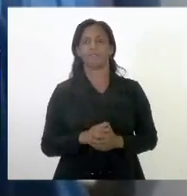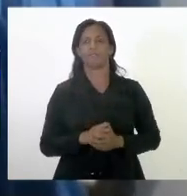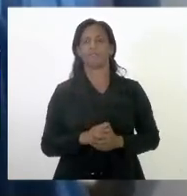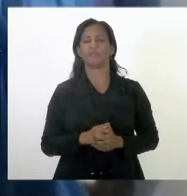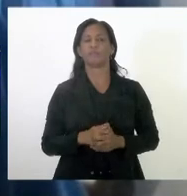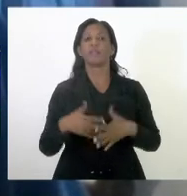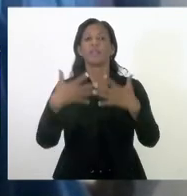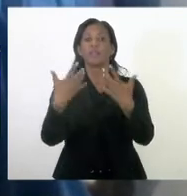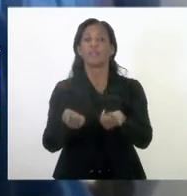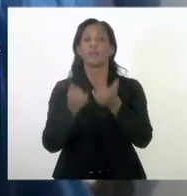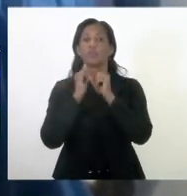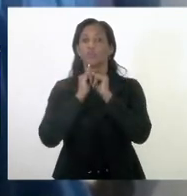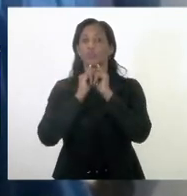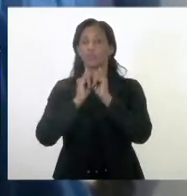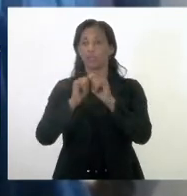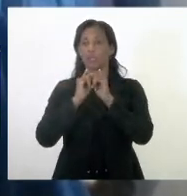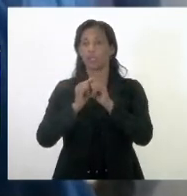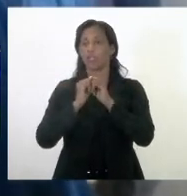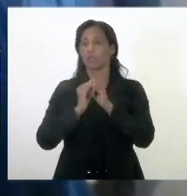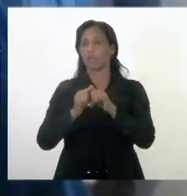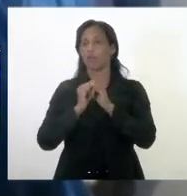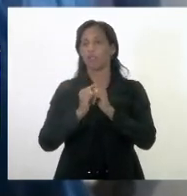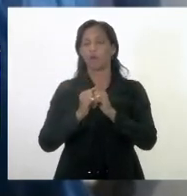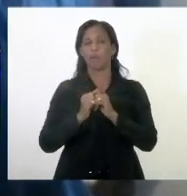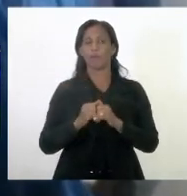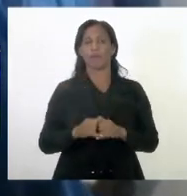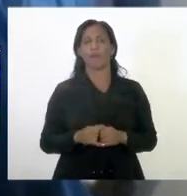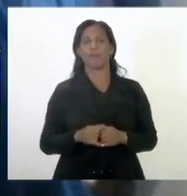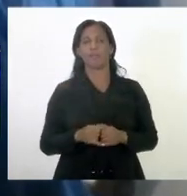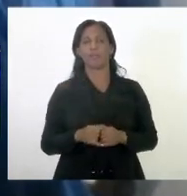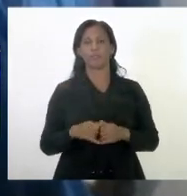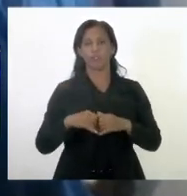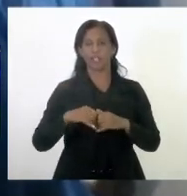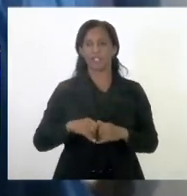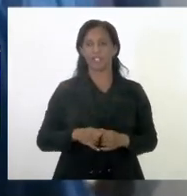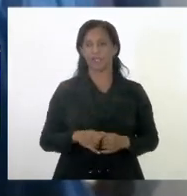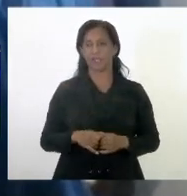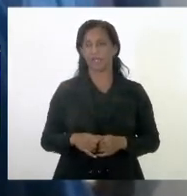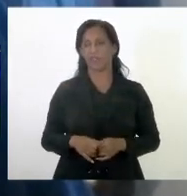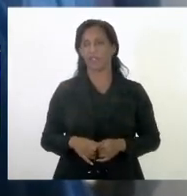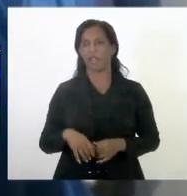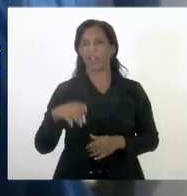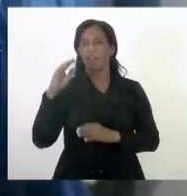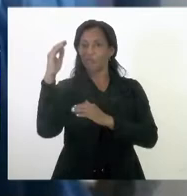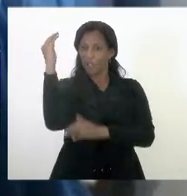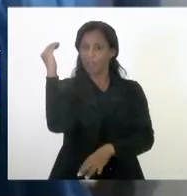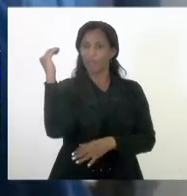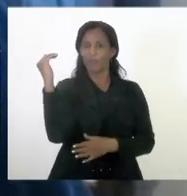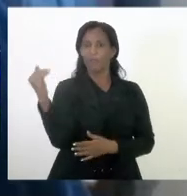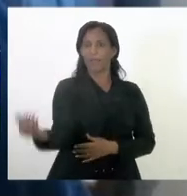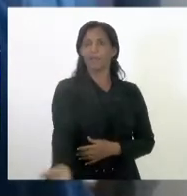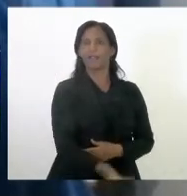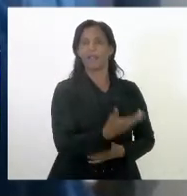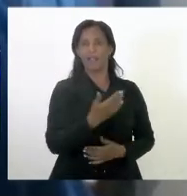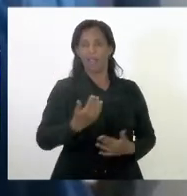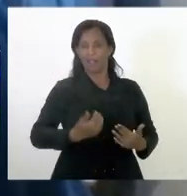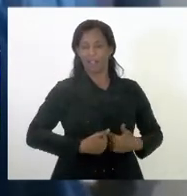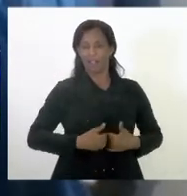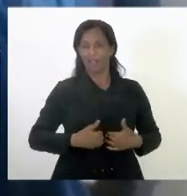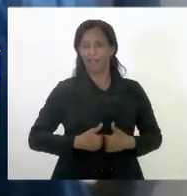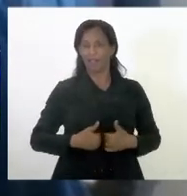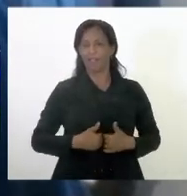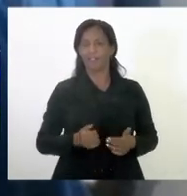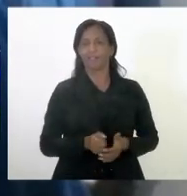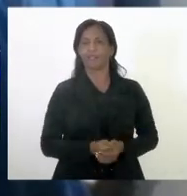e vamos divulgar contra o uso da lenha, contra a fome, contra